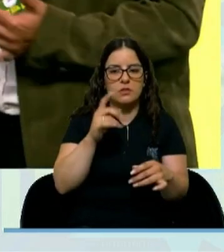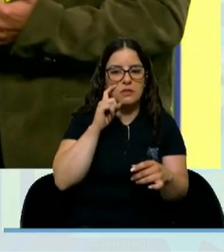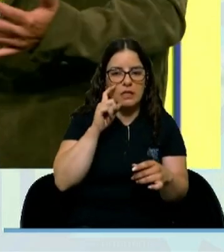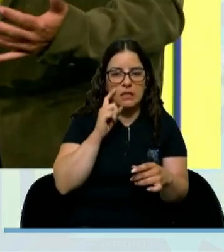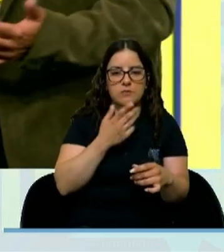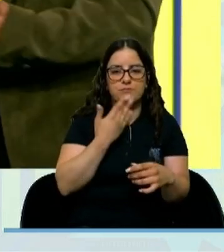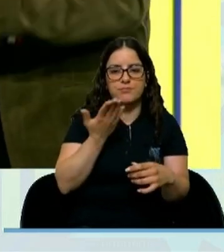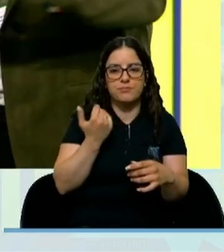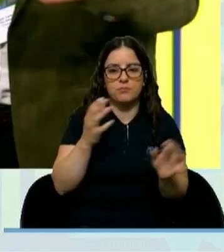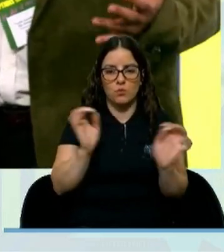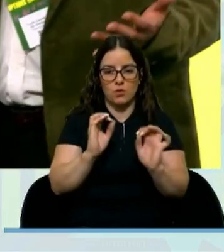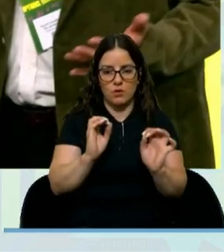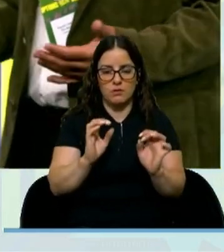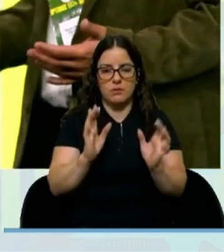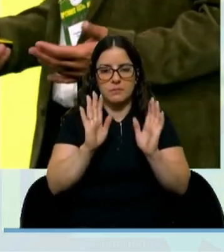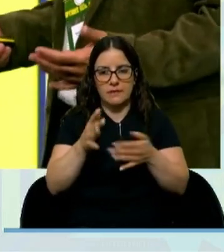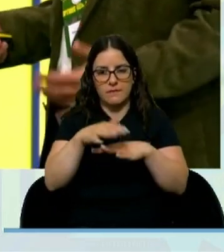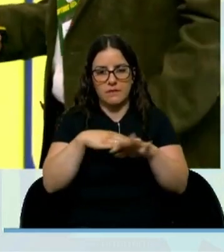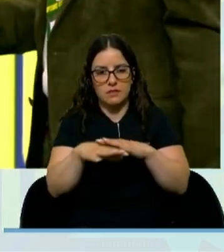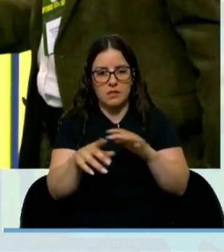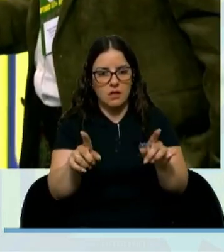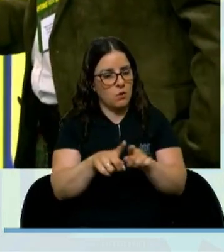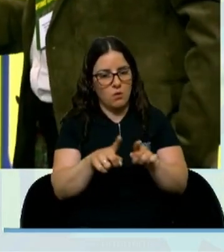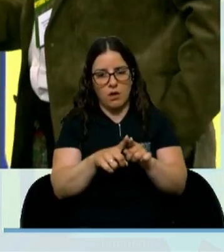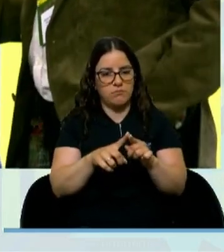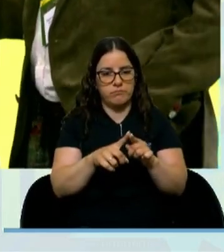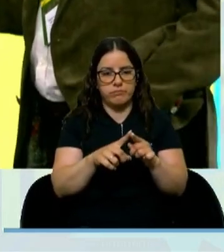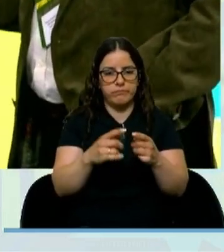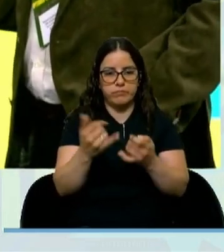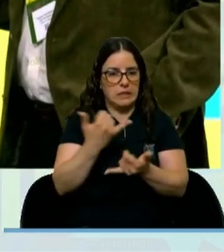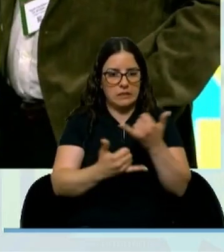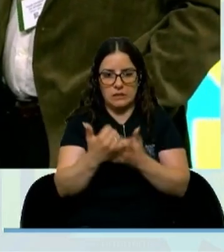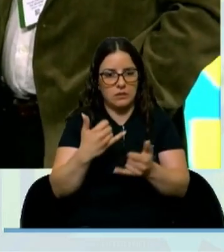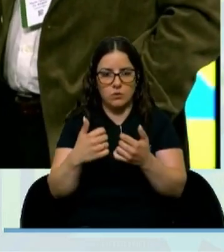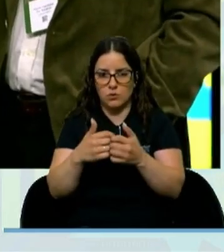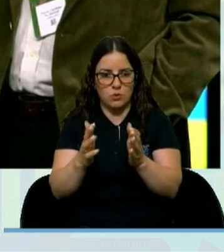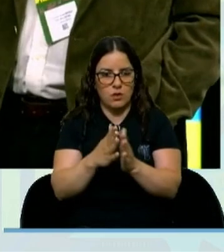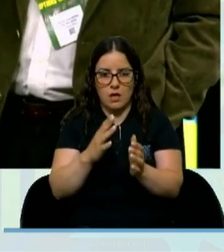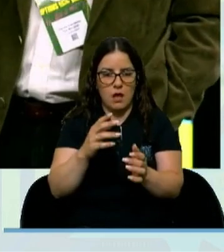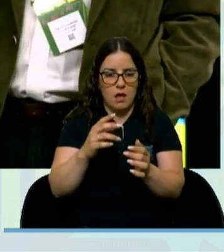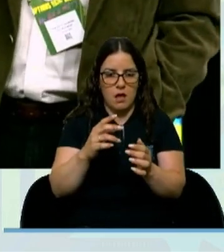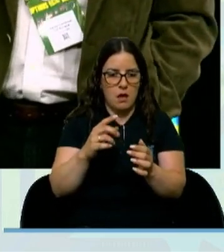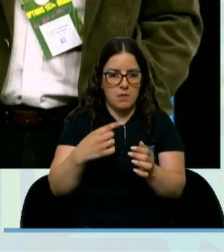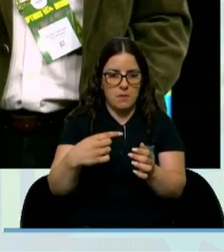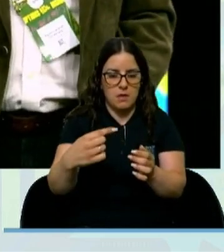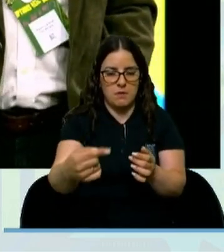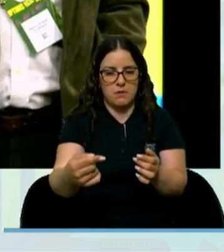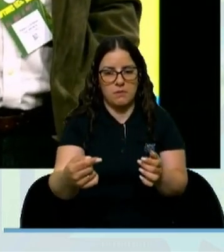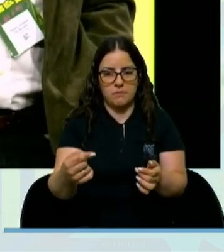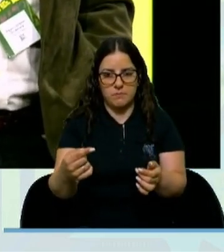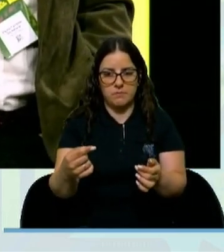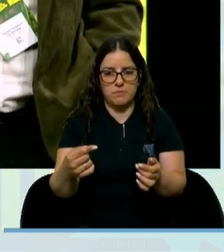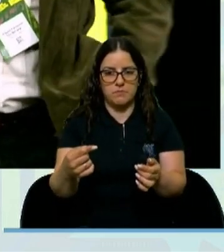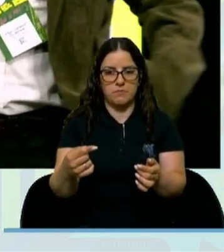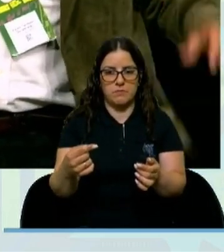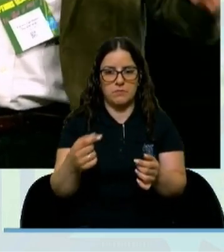fazer, tal como hoje, para todas as nossas transações no dia-a-dia. Portanto, tudo isto vai passar